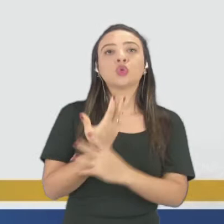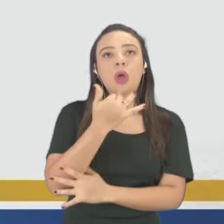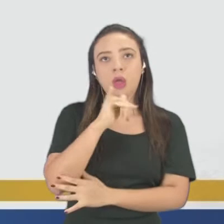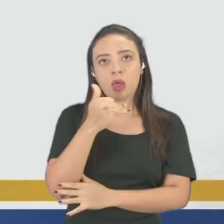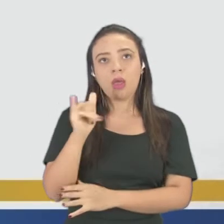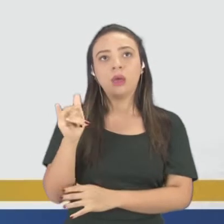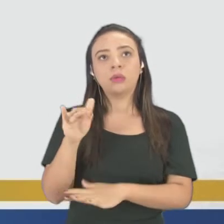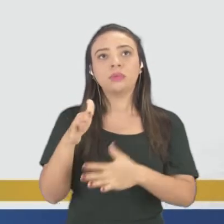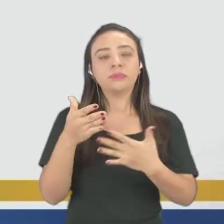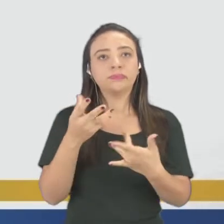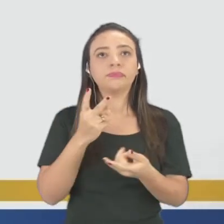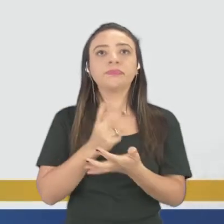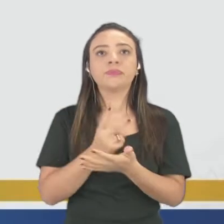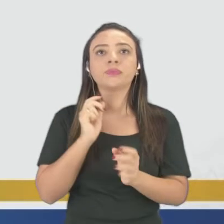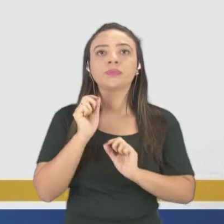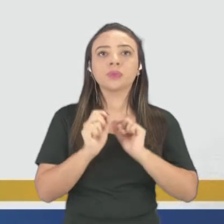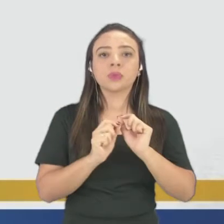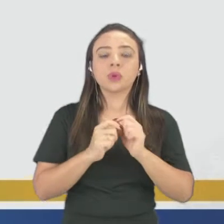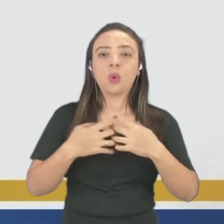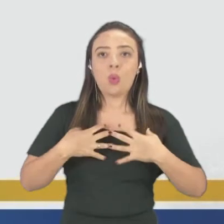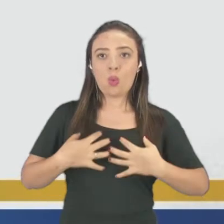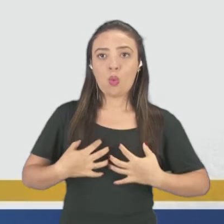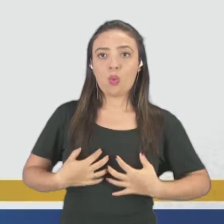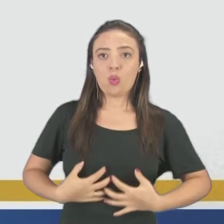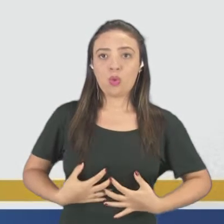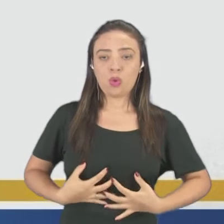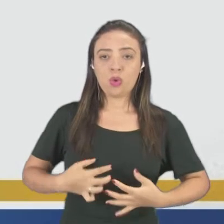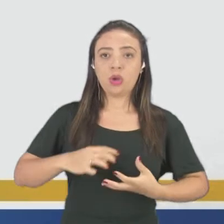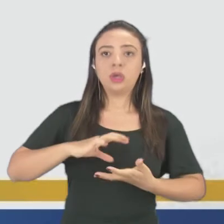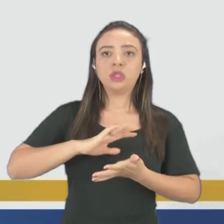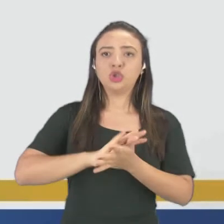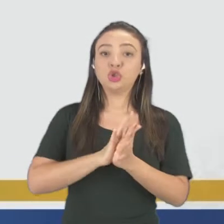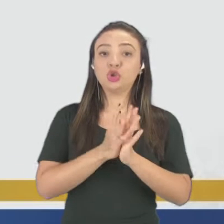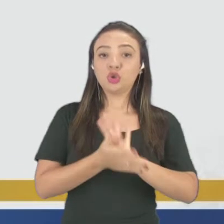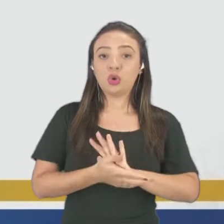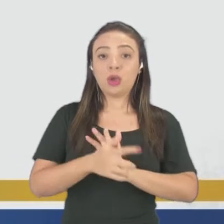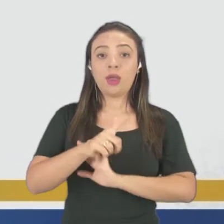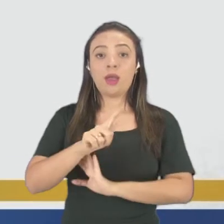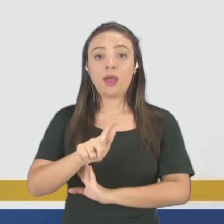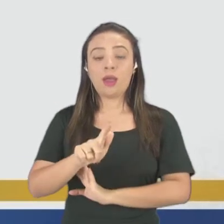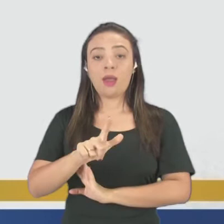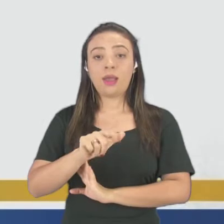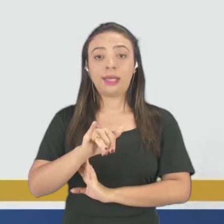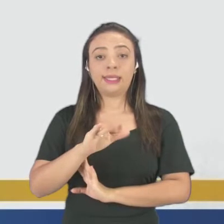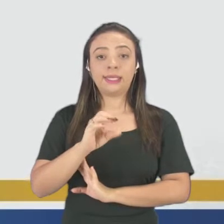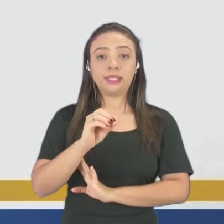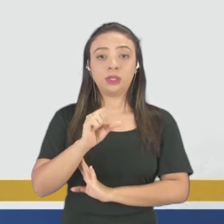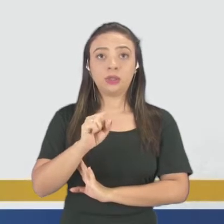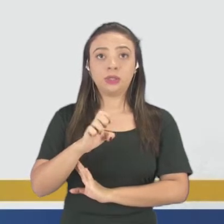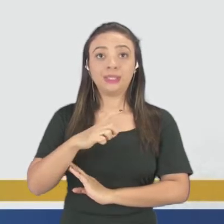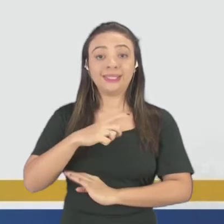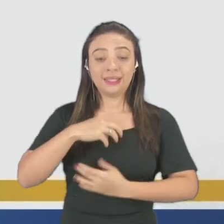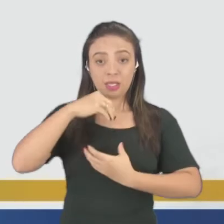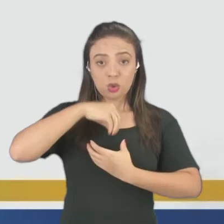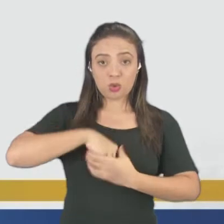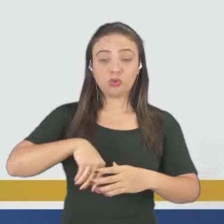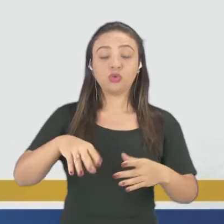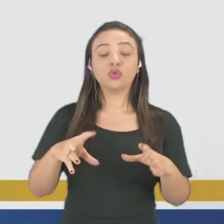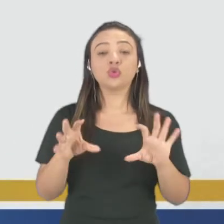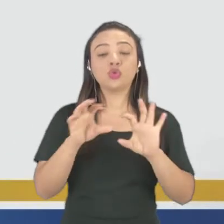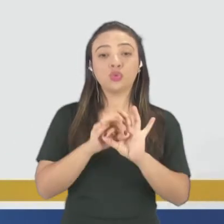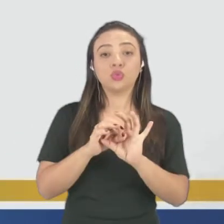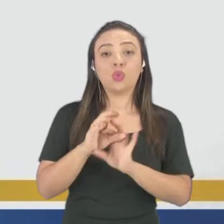de energia normalmente o organismo degrada a glicose presente no corpo juntamente com o oxigênio